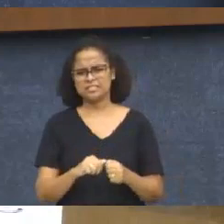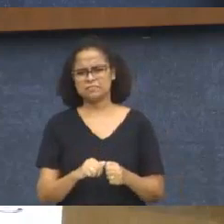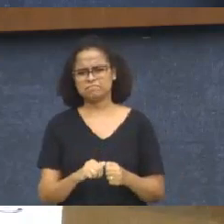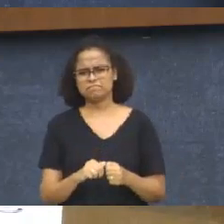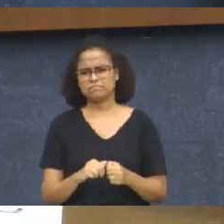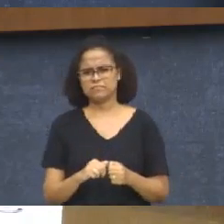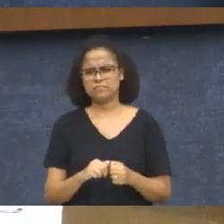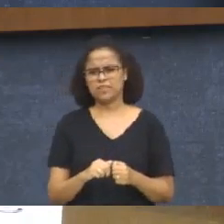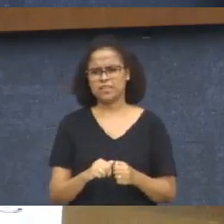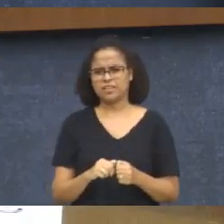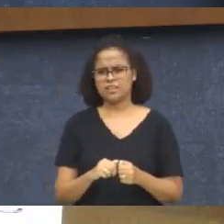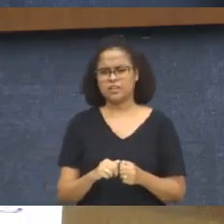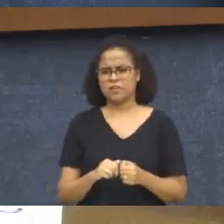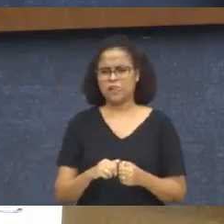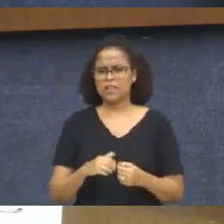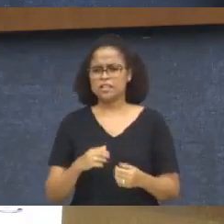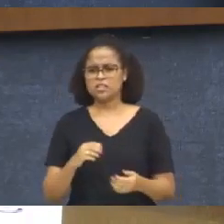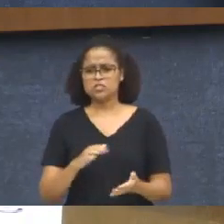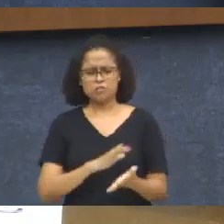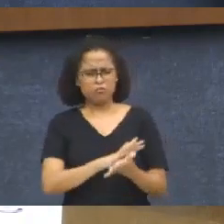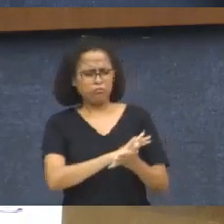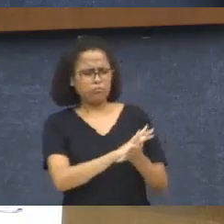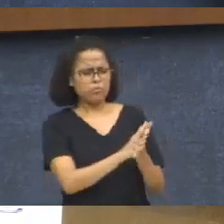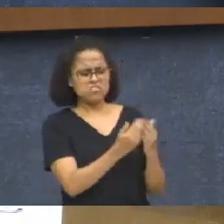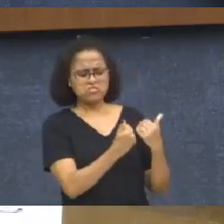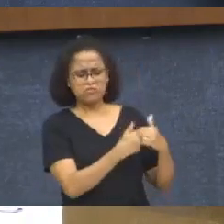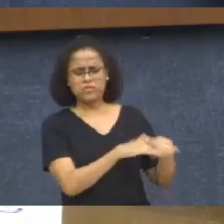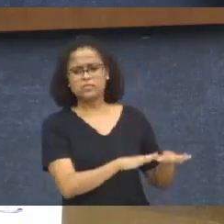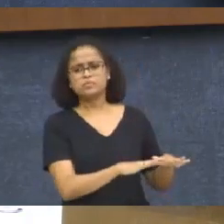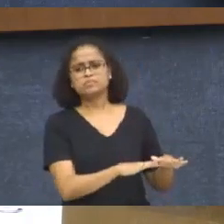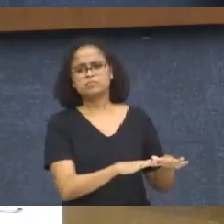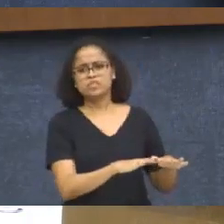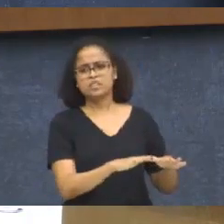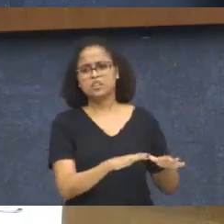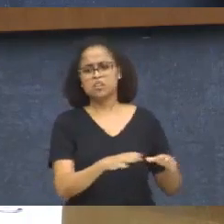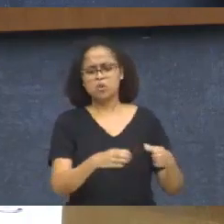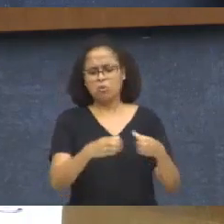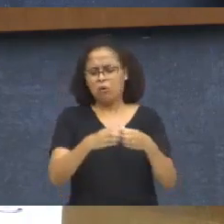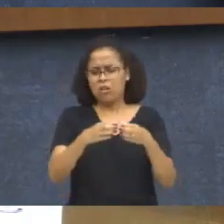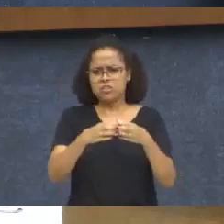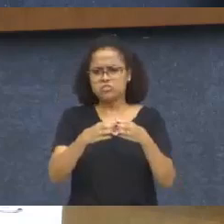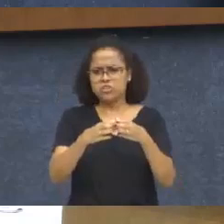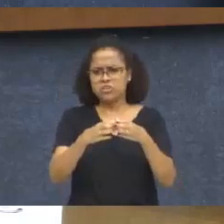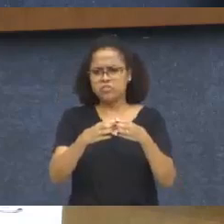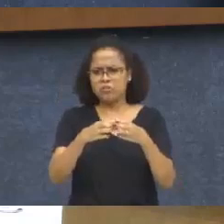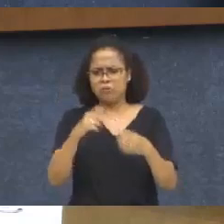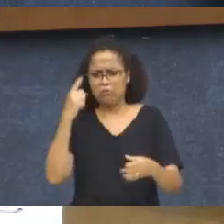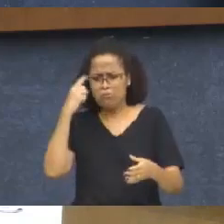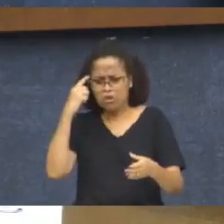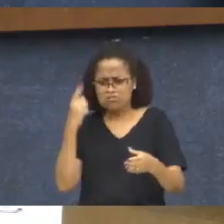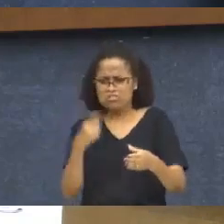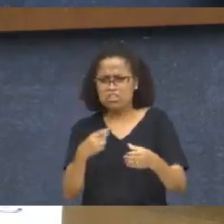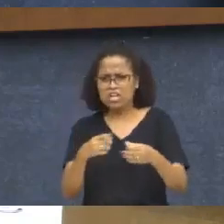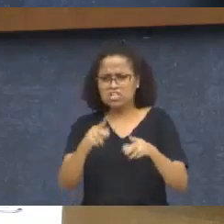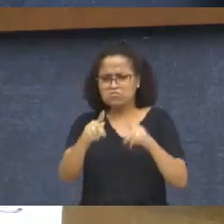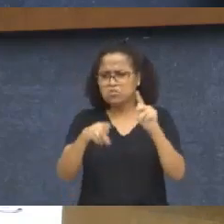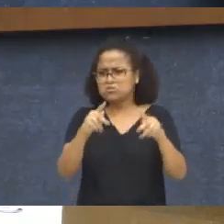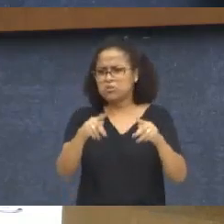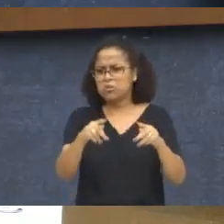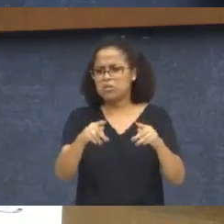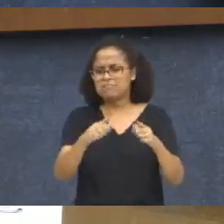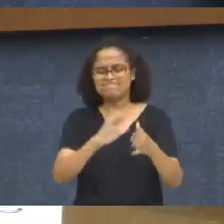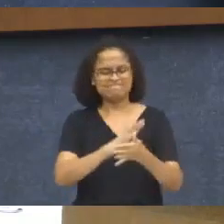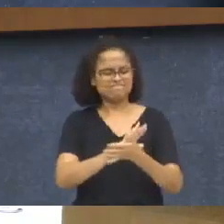vontade de pessoas que só pensam em si mesmo, mas não pensam no coletivo, Na hora, vereadora Loide, de falar